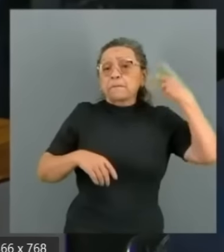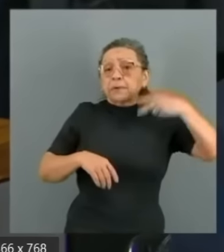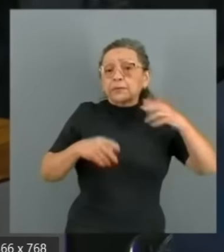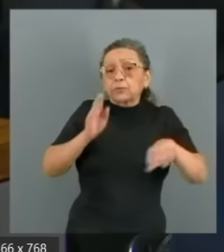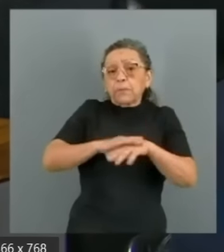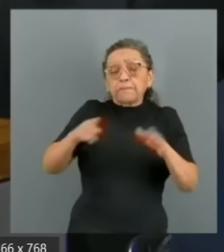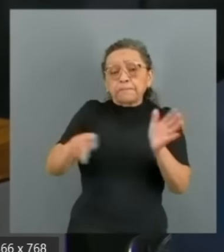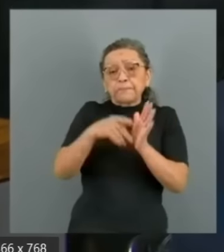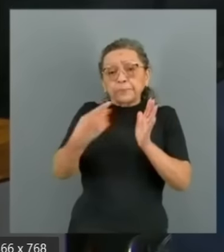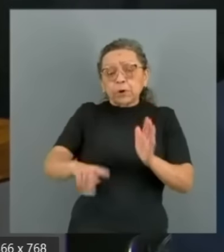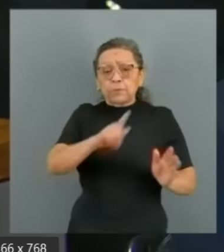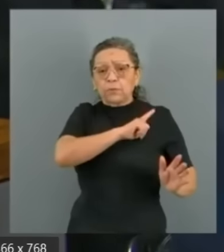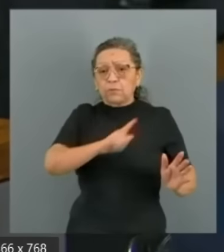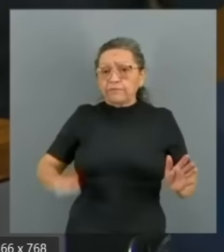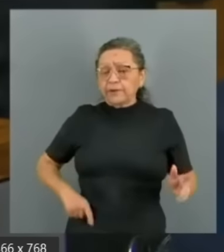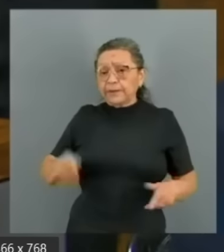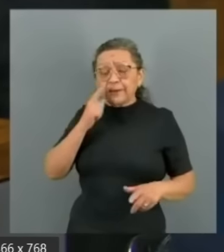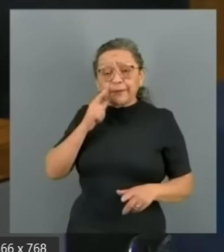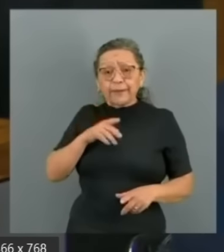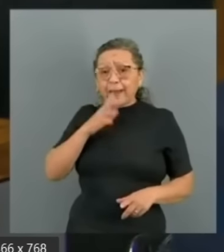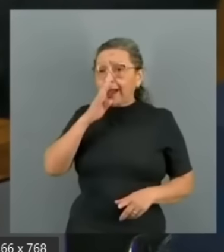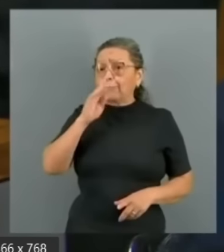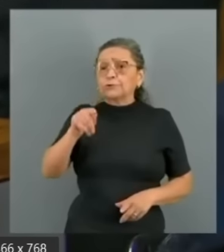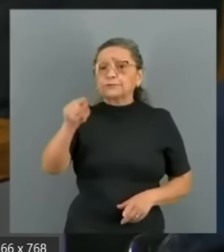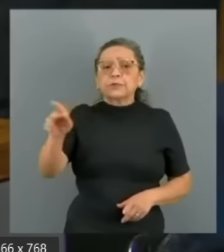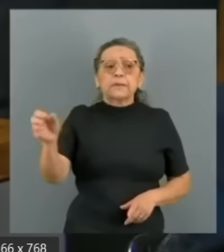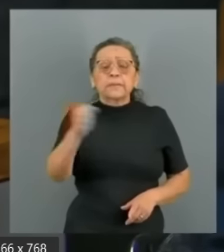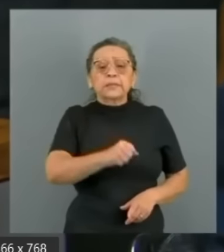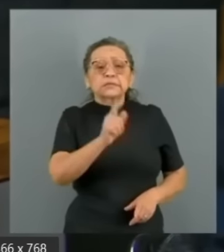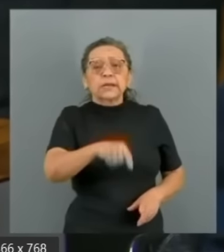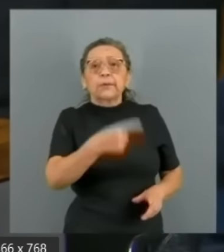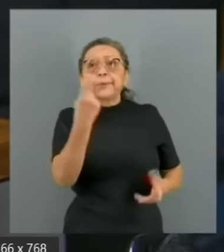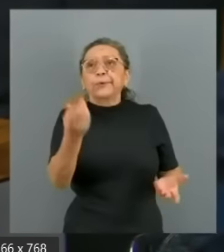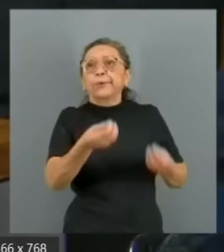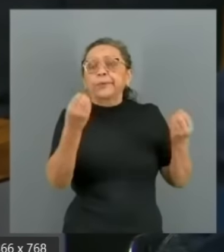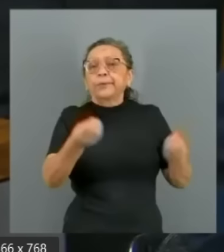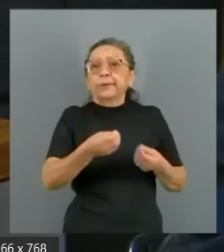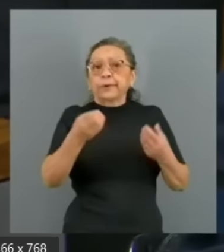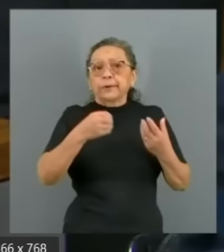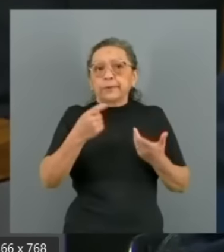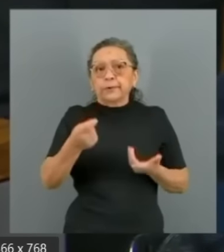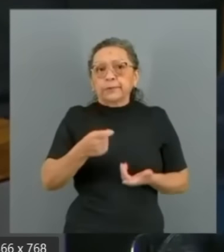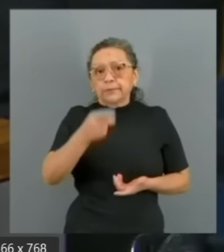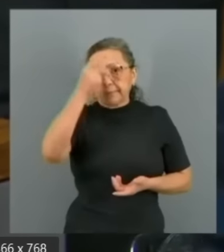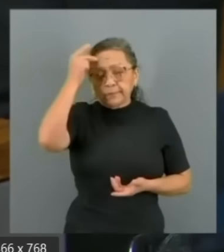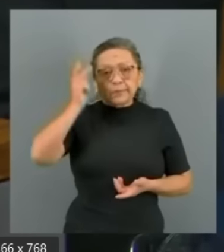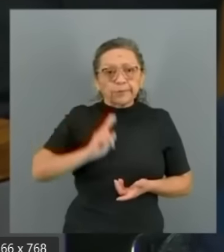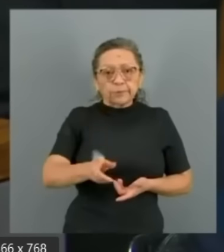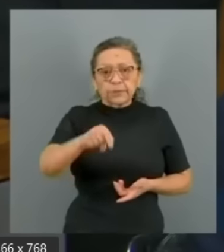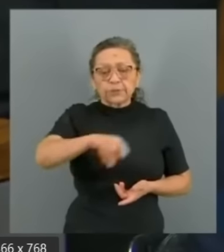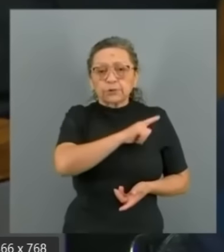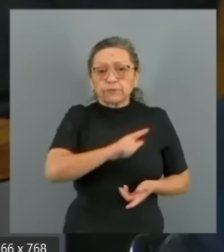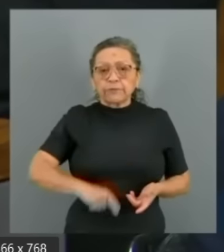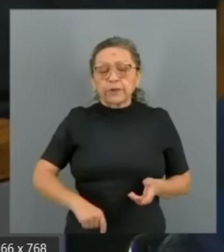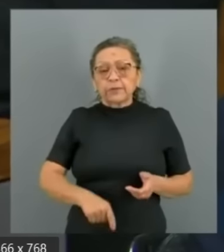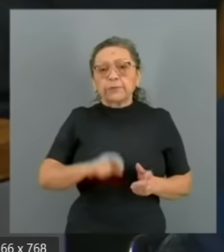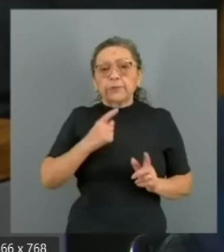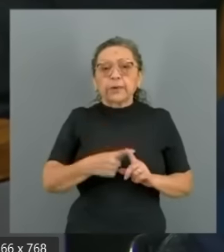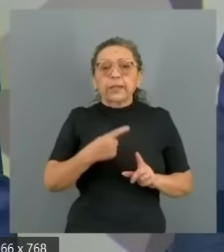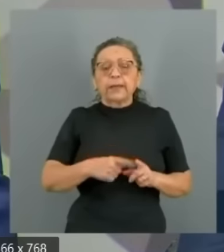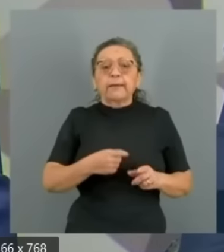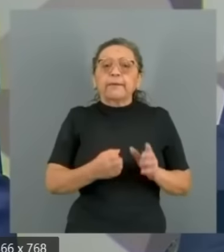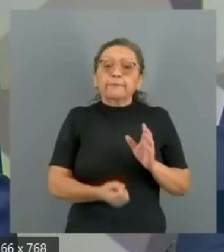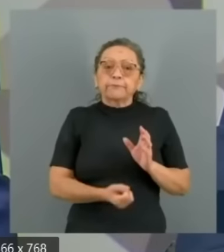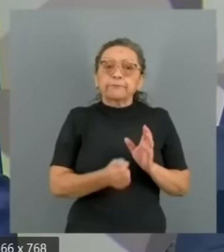atual governo, que colocam o senhor como se fosse o ovo da serpente que permaneceu nesse governo, fruto do governo anterior?